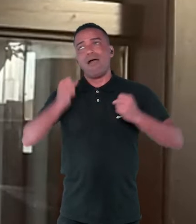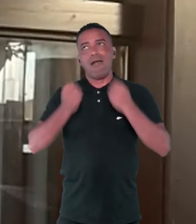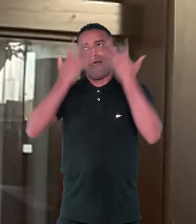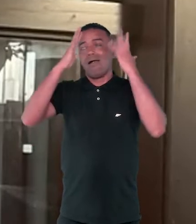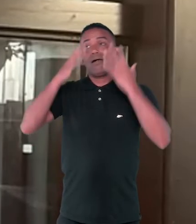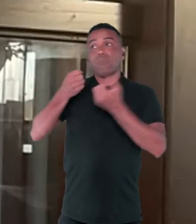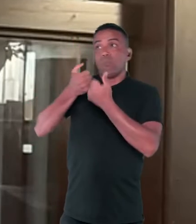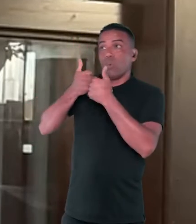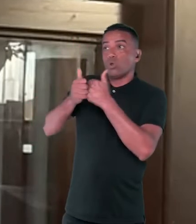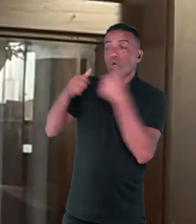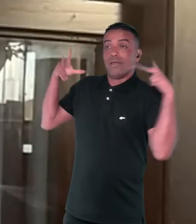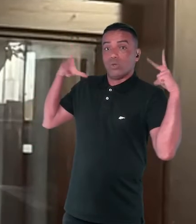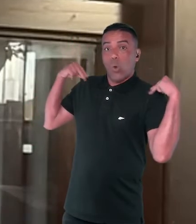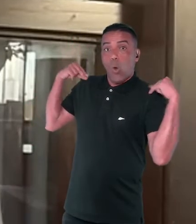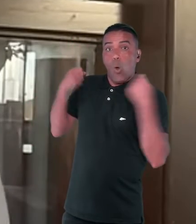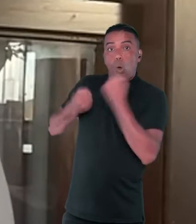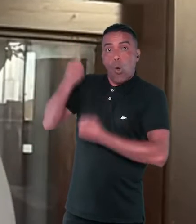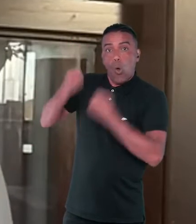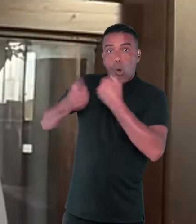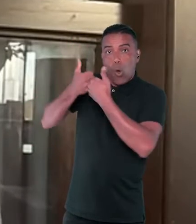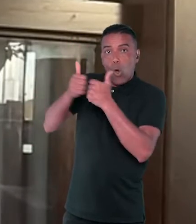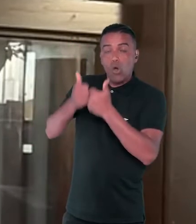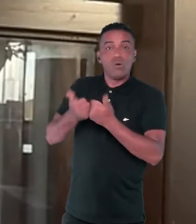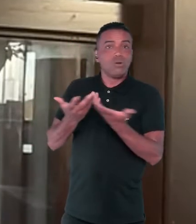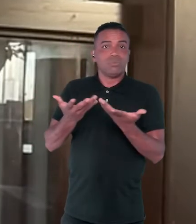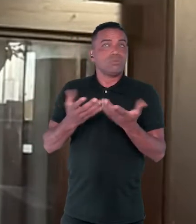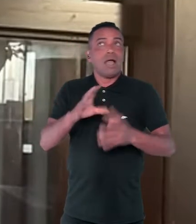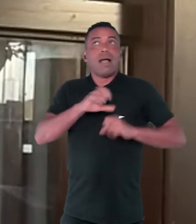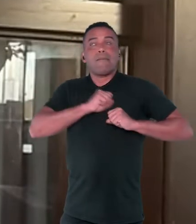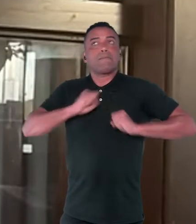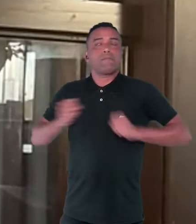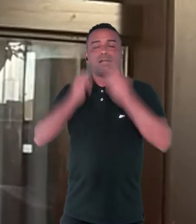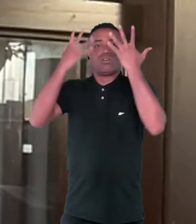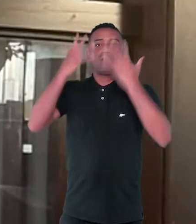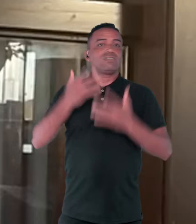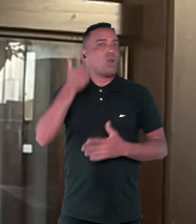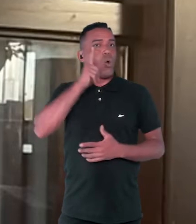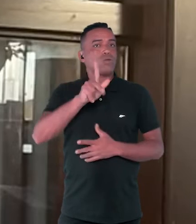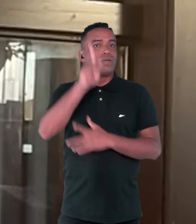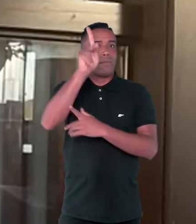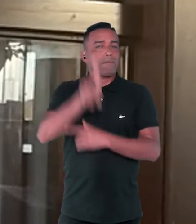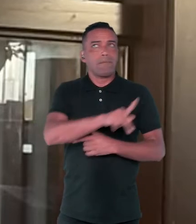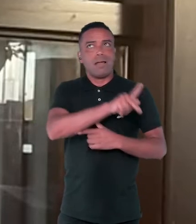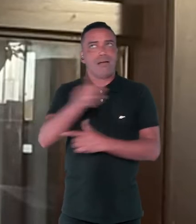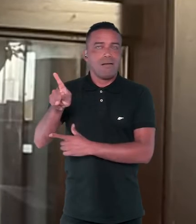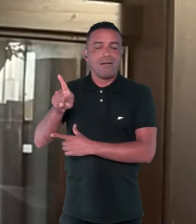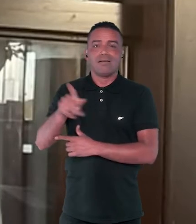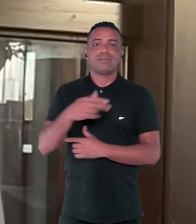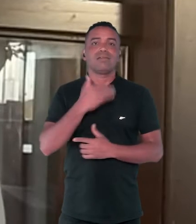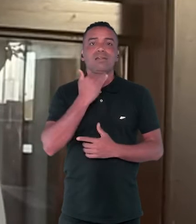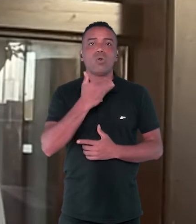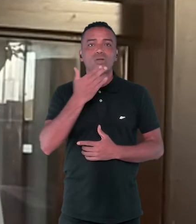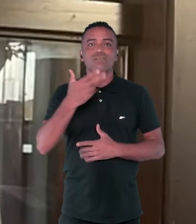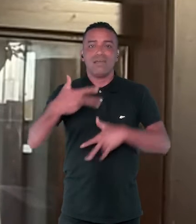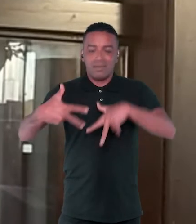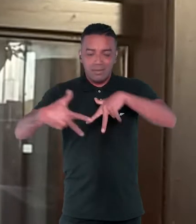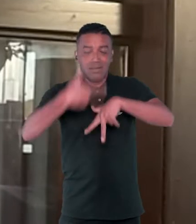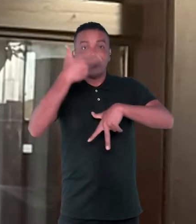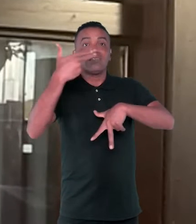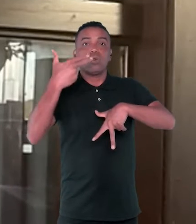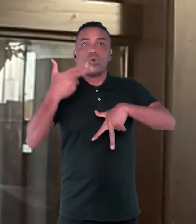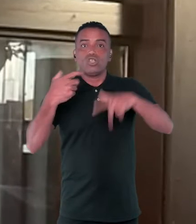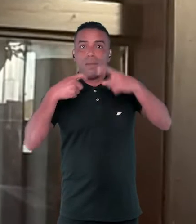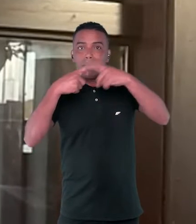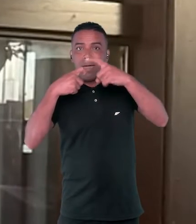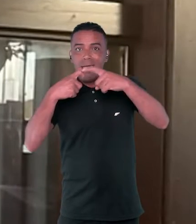sem ser apaixonado. Mas você não consegue ser um padre, você não consegue ser um cirurgião ou um